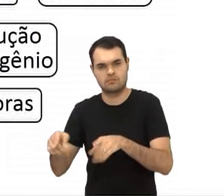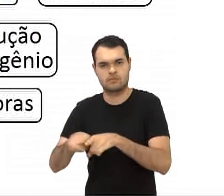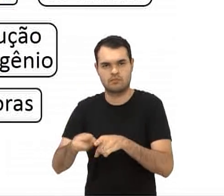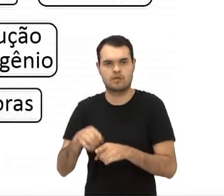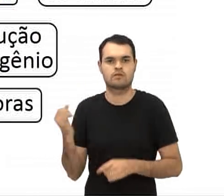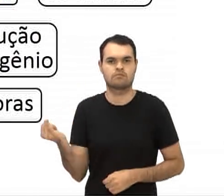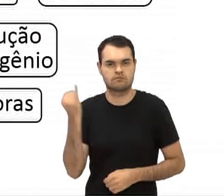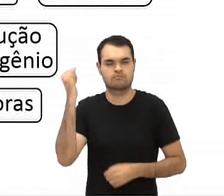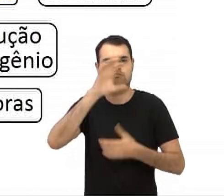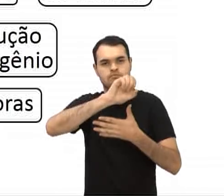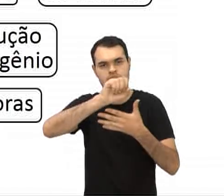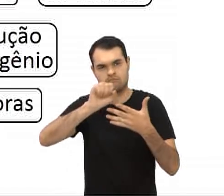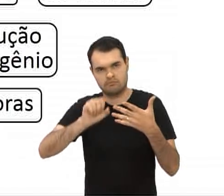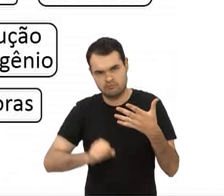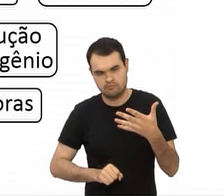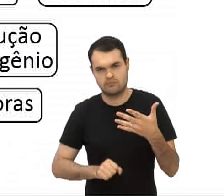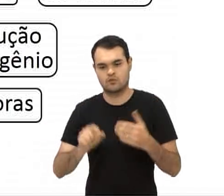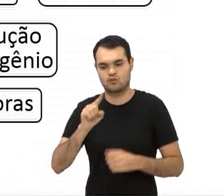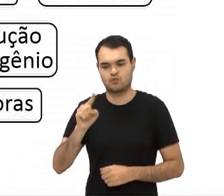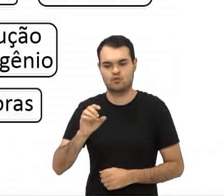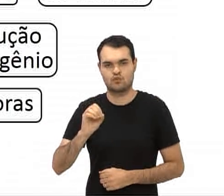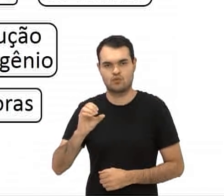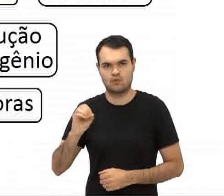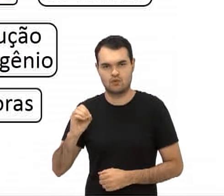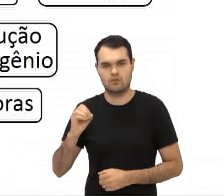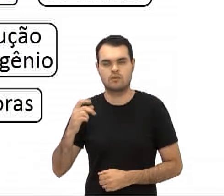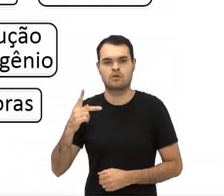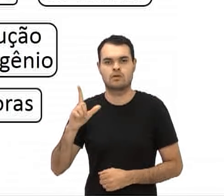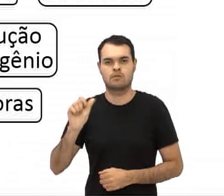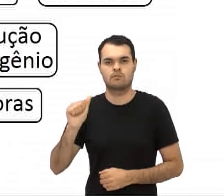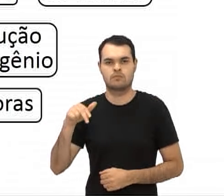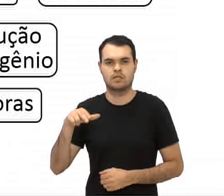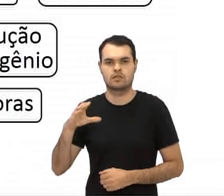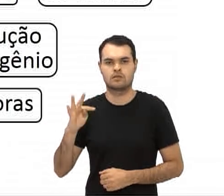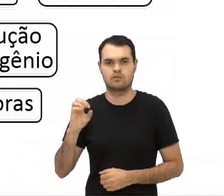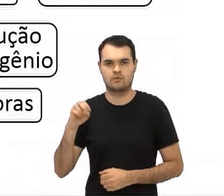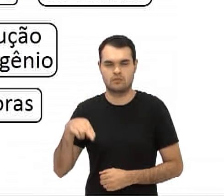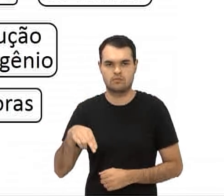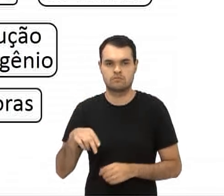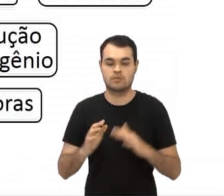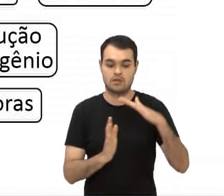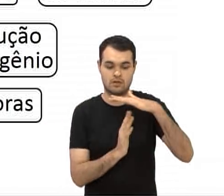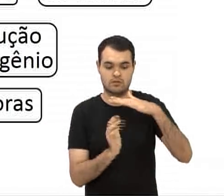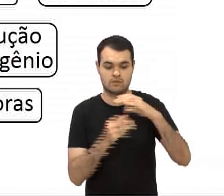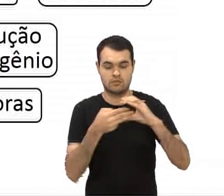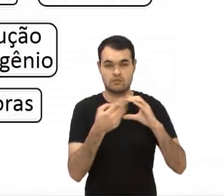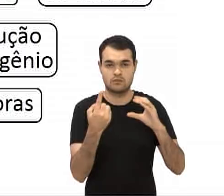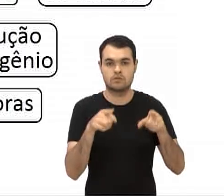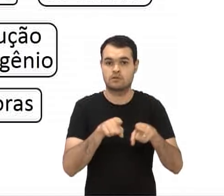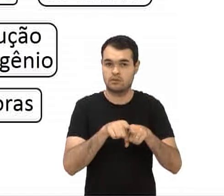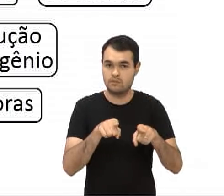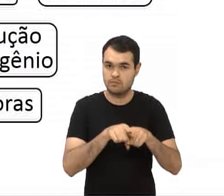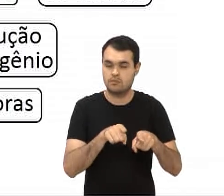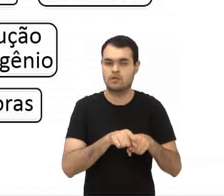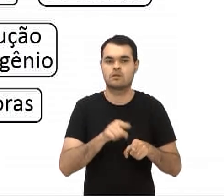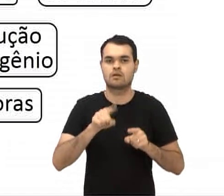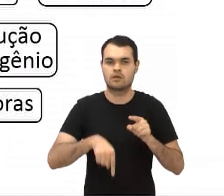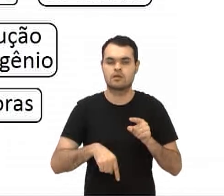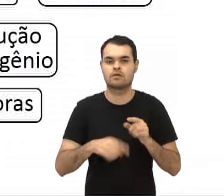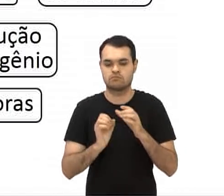seres vivos eucariontes unicelulares, vivem em ambientes aquáticos e têm importantes funções